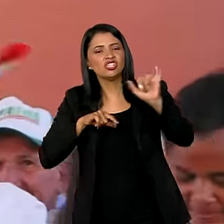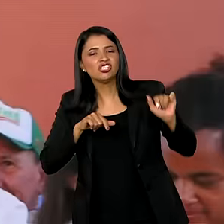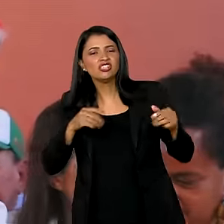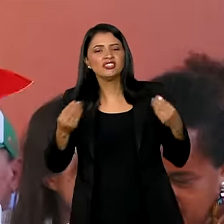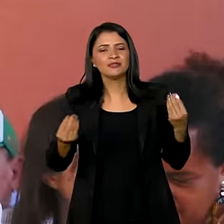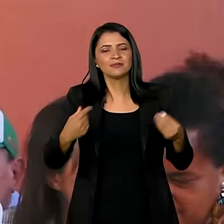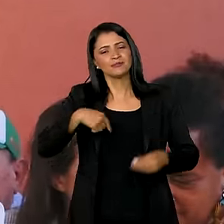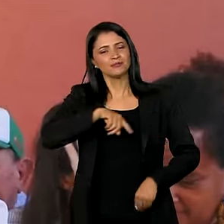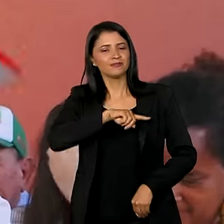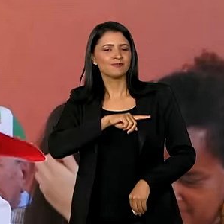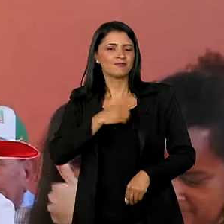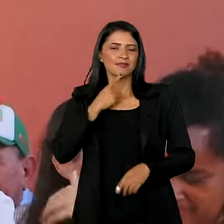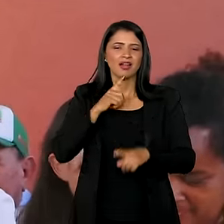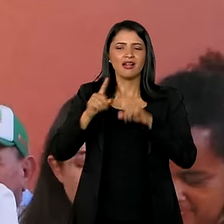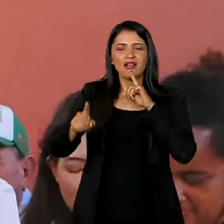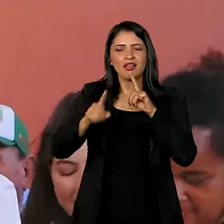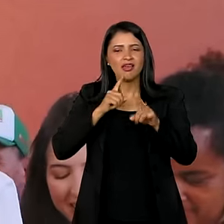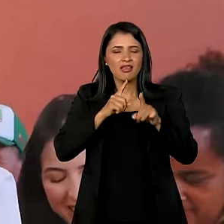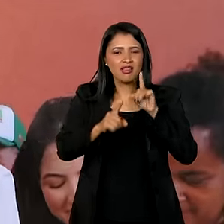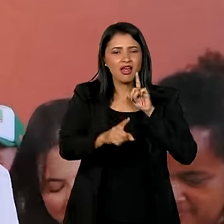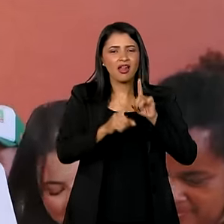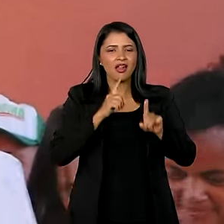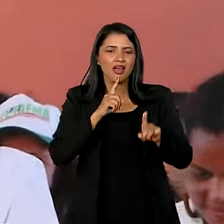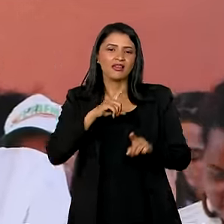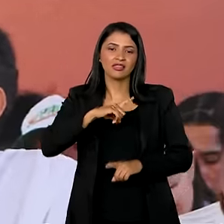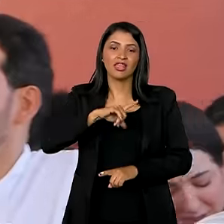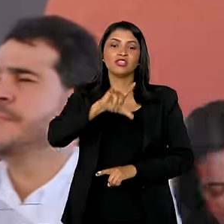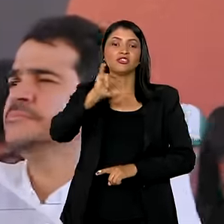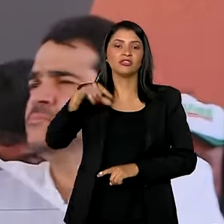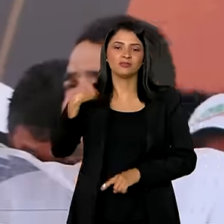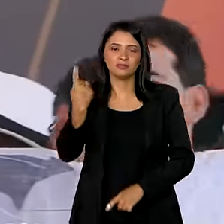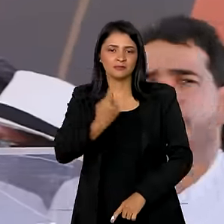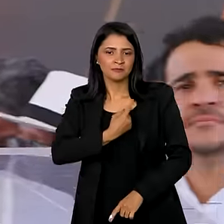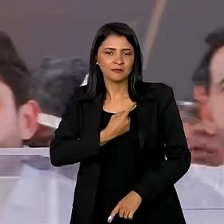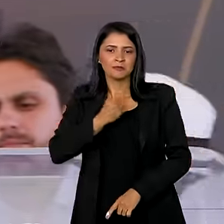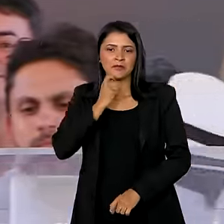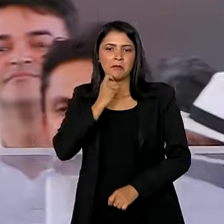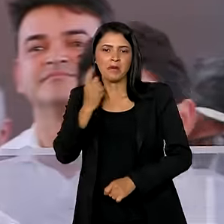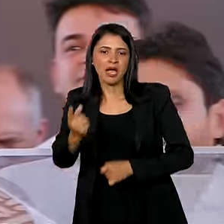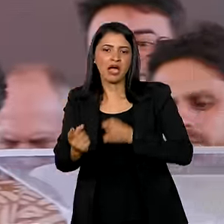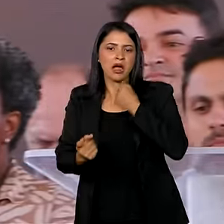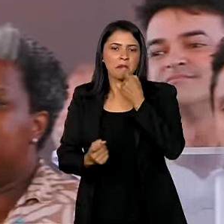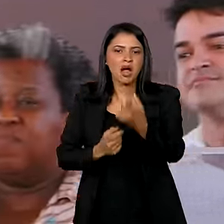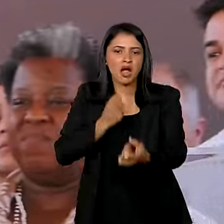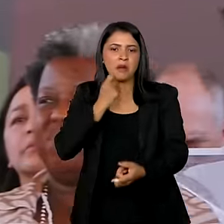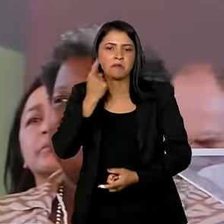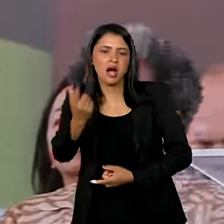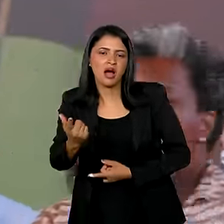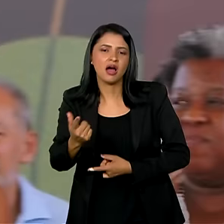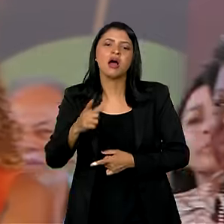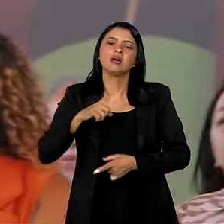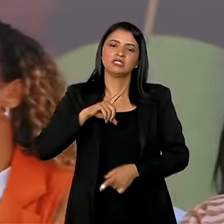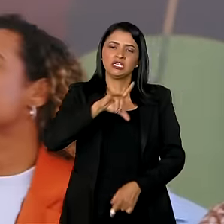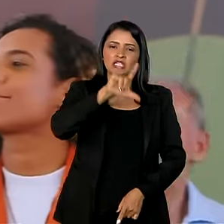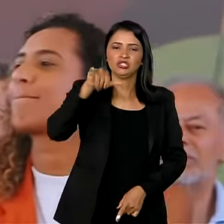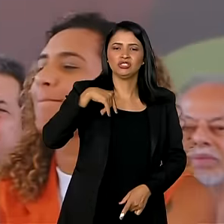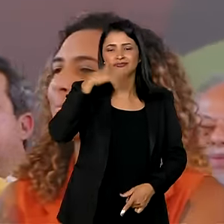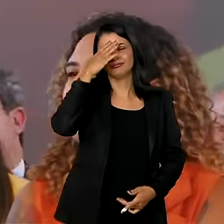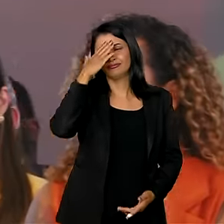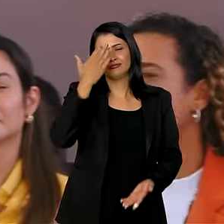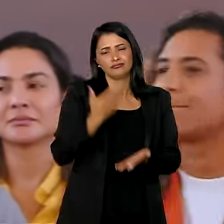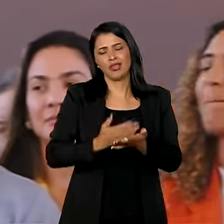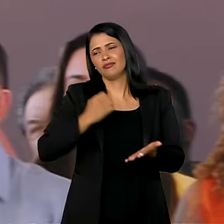tem dias em que a gente reclama, tem dias em que a gente xinga, tem dias em que a gente